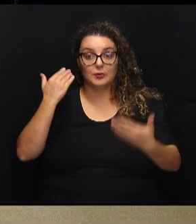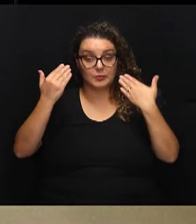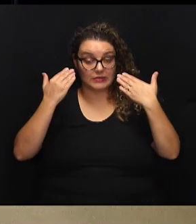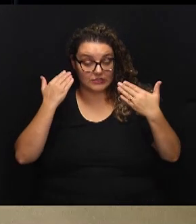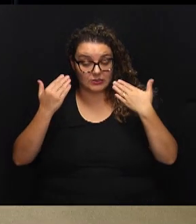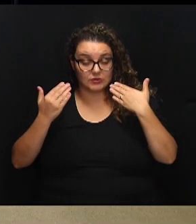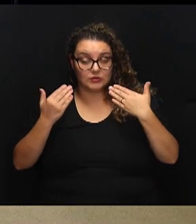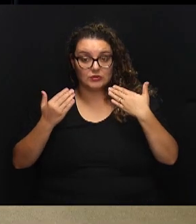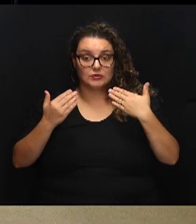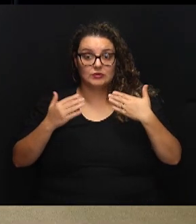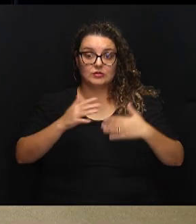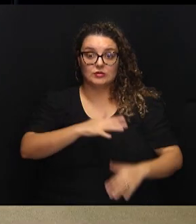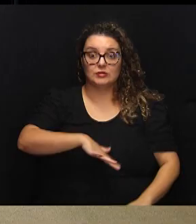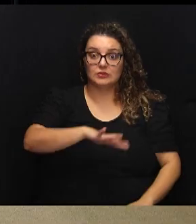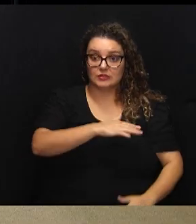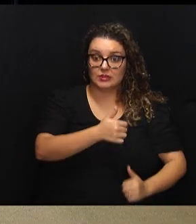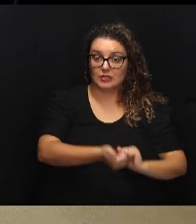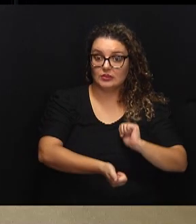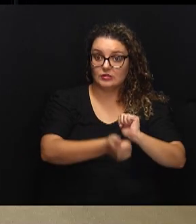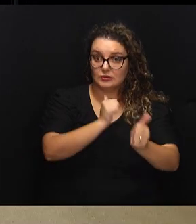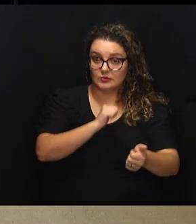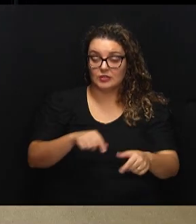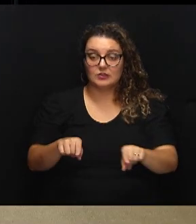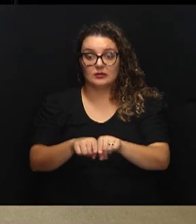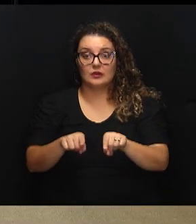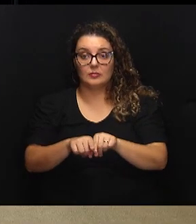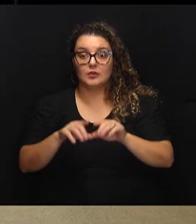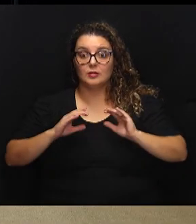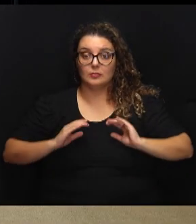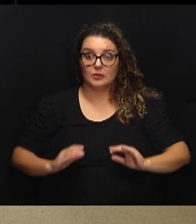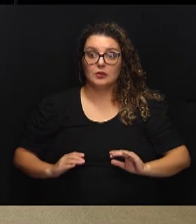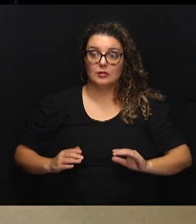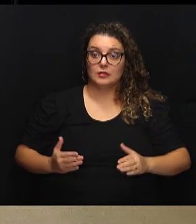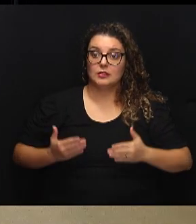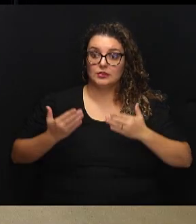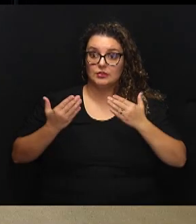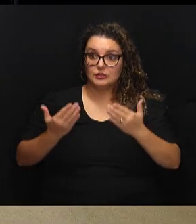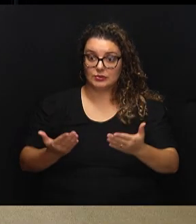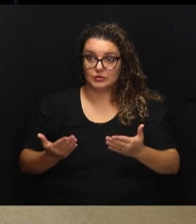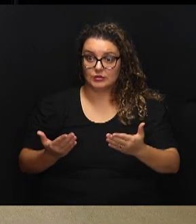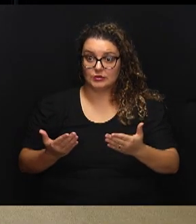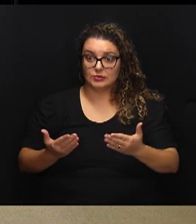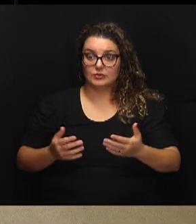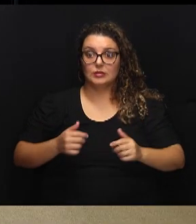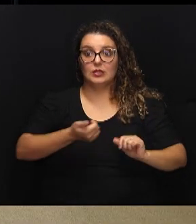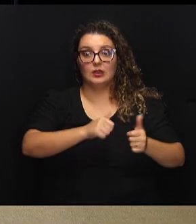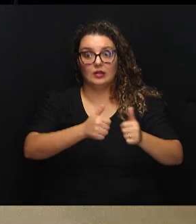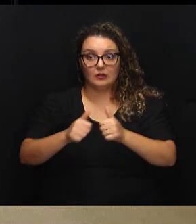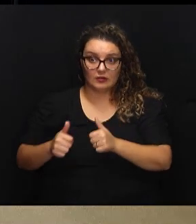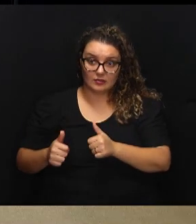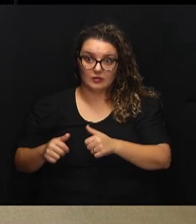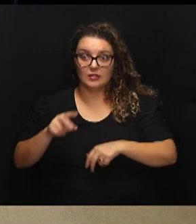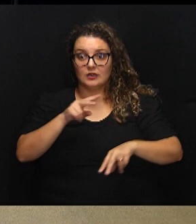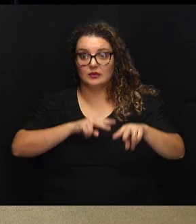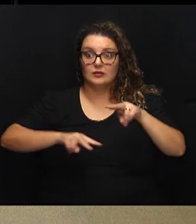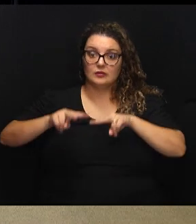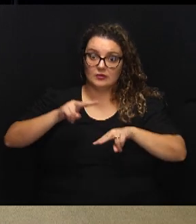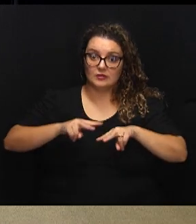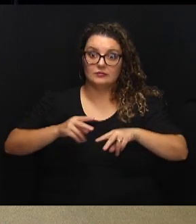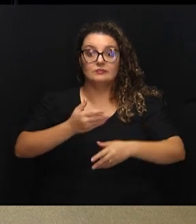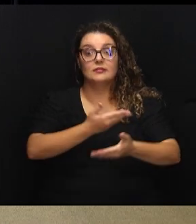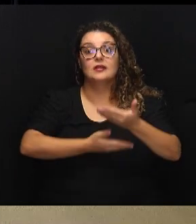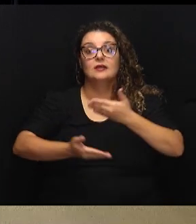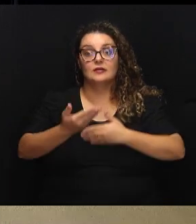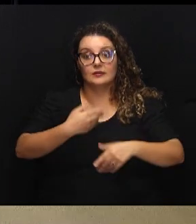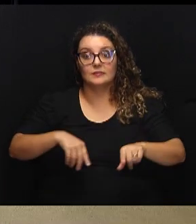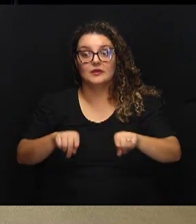psicóloga da área do esporte, também comportamental, trazendo a sua avaliação, a sua visão e compartilhando,